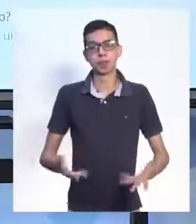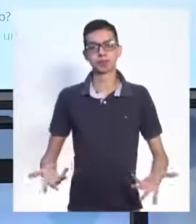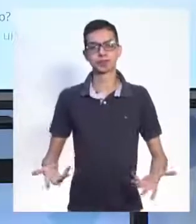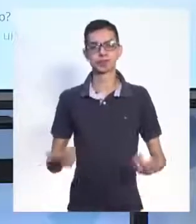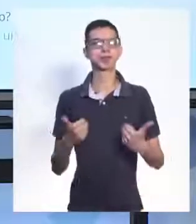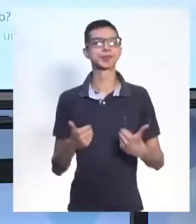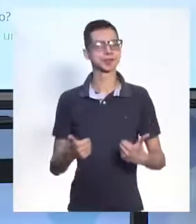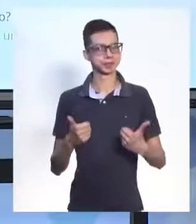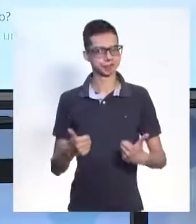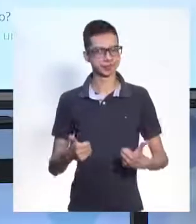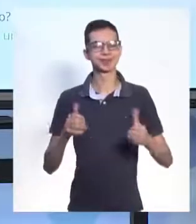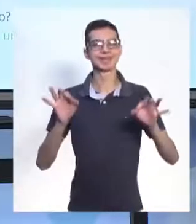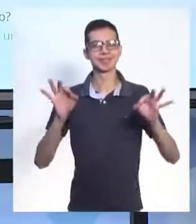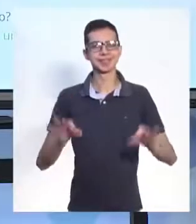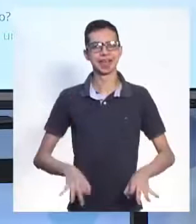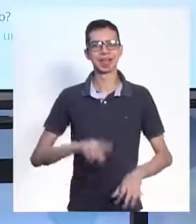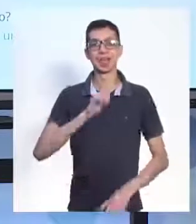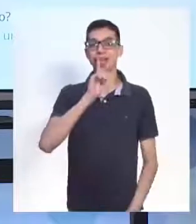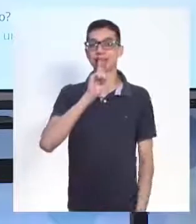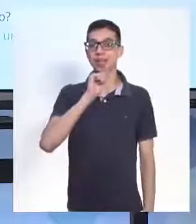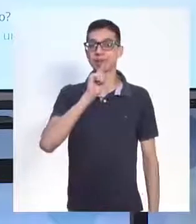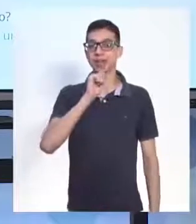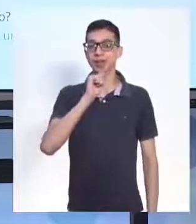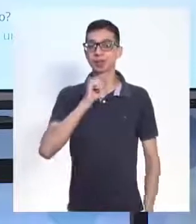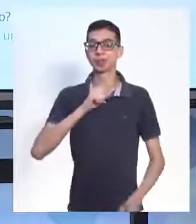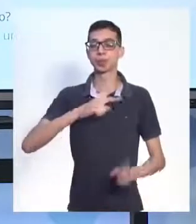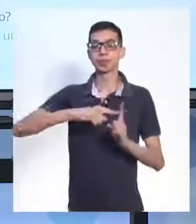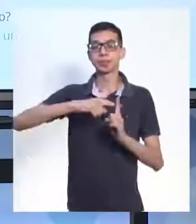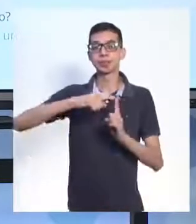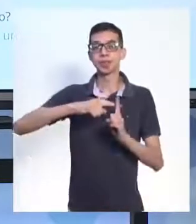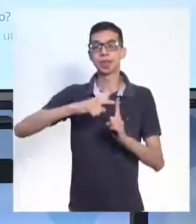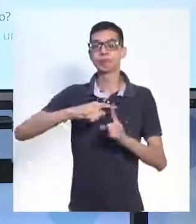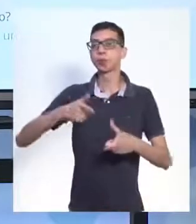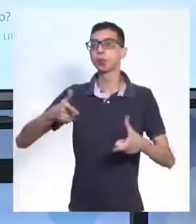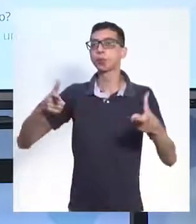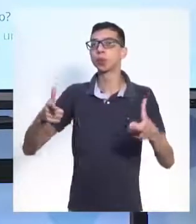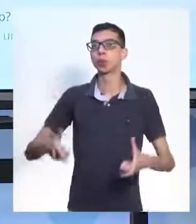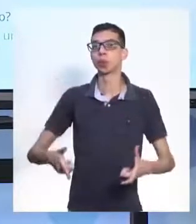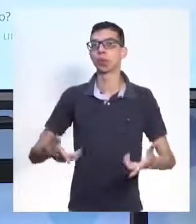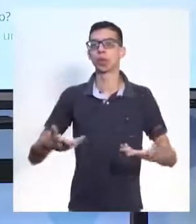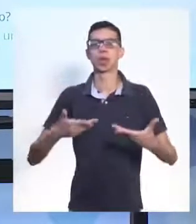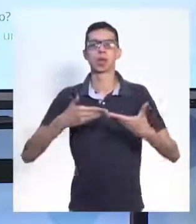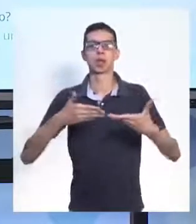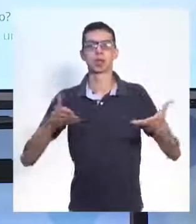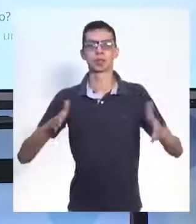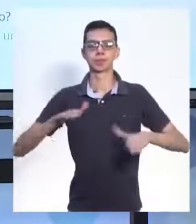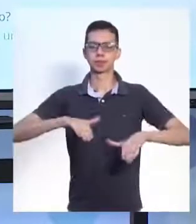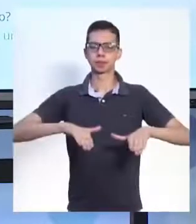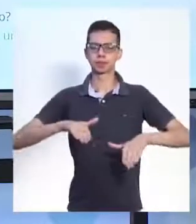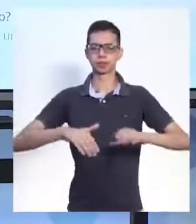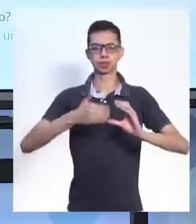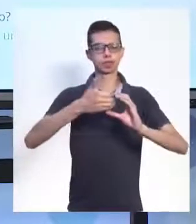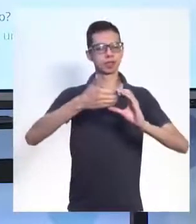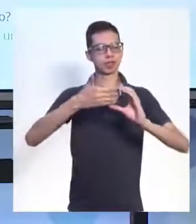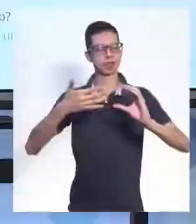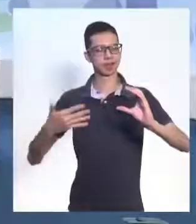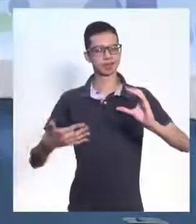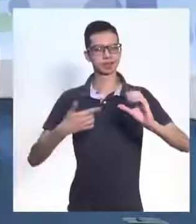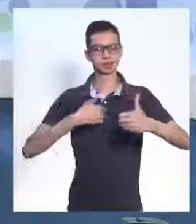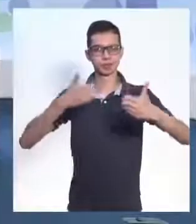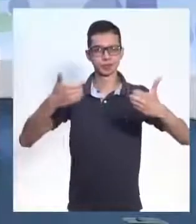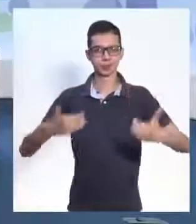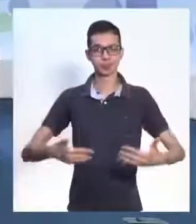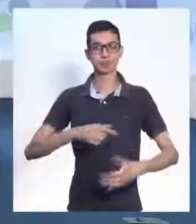A água na temperatura ambiente aí, ela tem algumas características aí que eu vou colocar para vocês. Então, o que eu fiz aqui, ó?